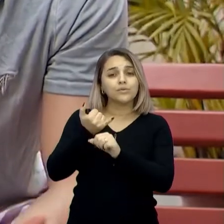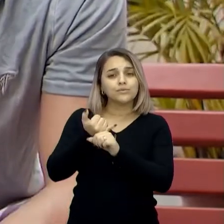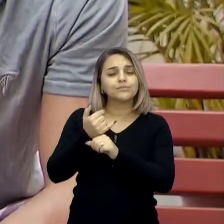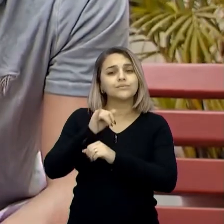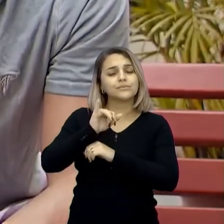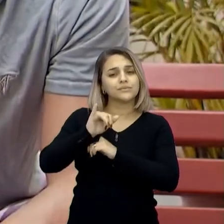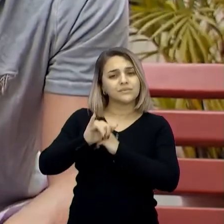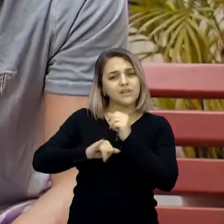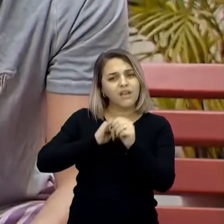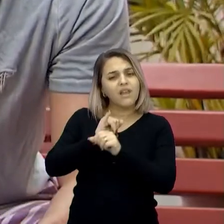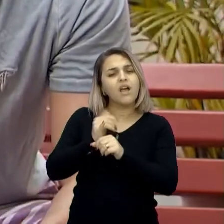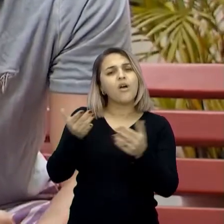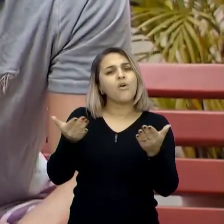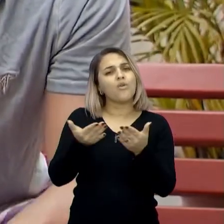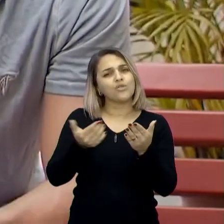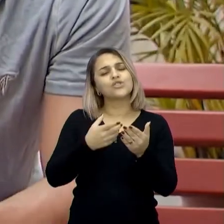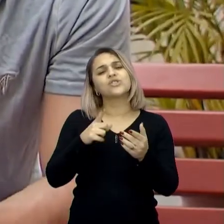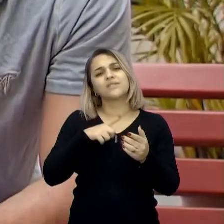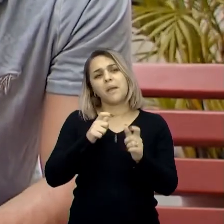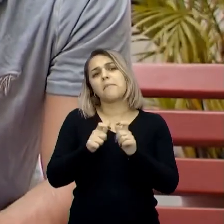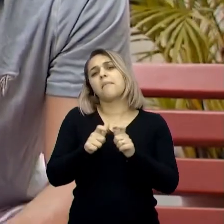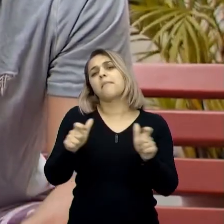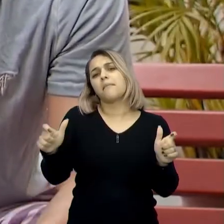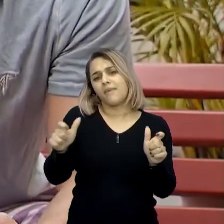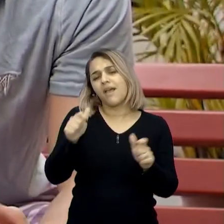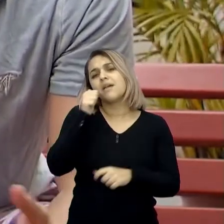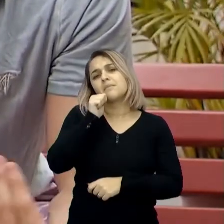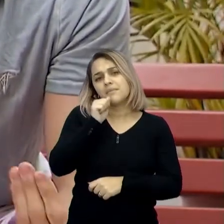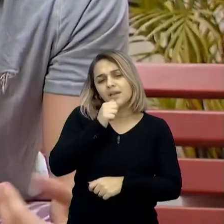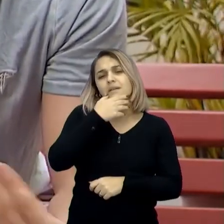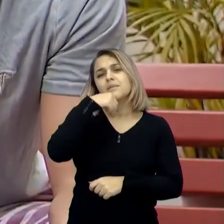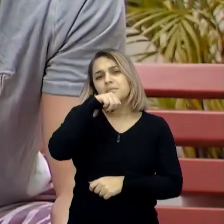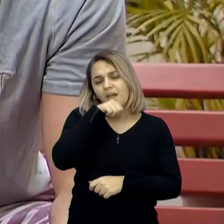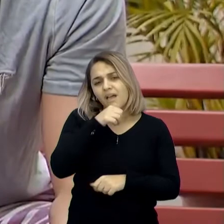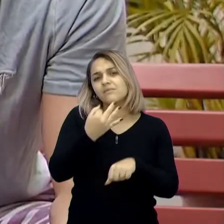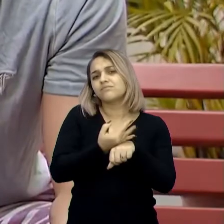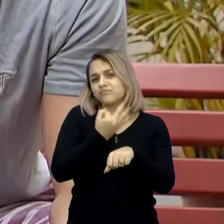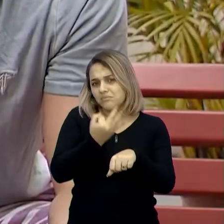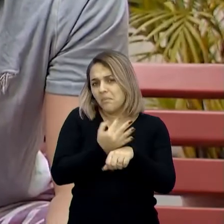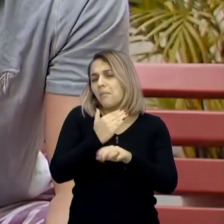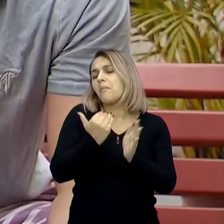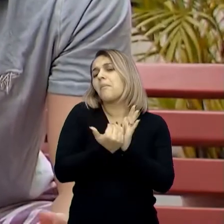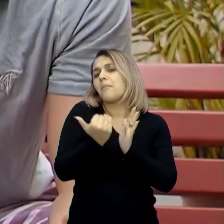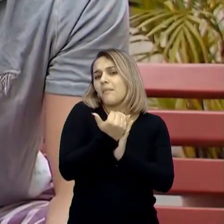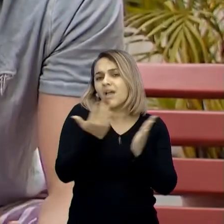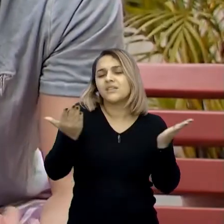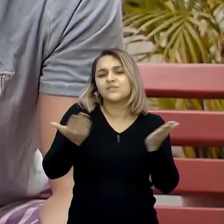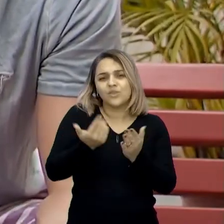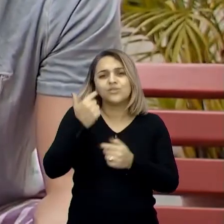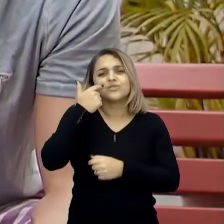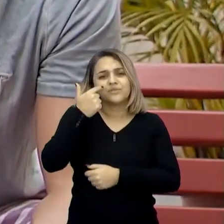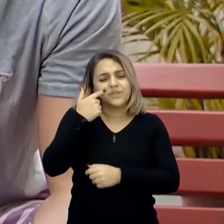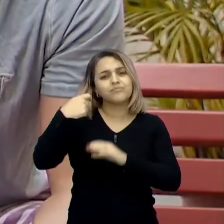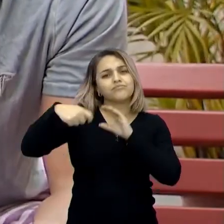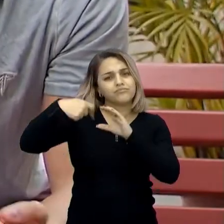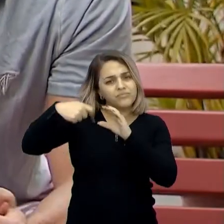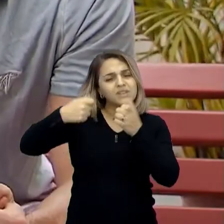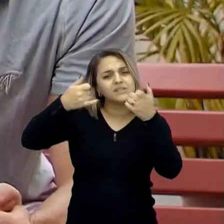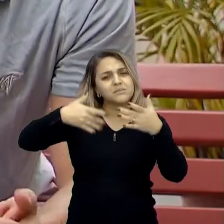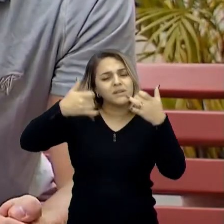muito mais tolerantes hoje em dia. A gente já gravou vários vídeos de pais contando como que é ter filho gay, de mães contando como que é ter filho